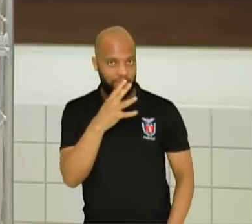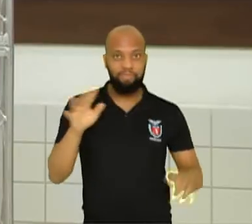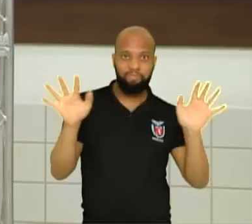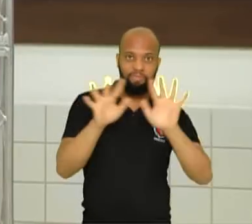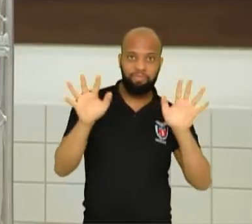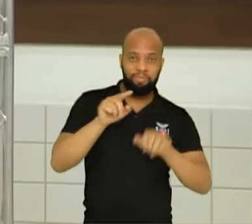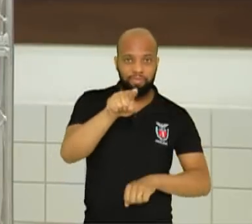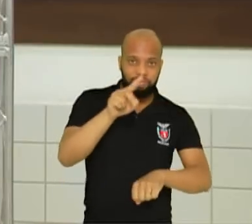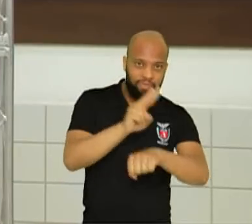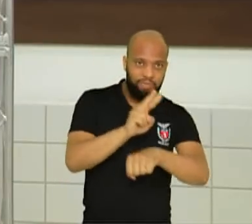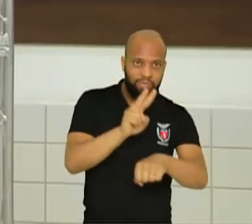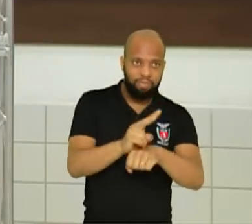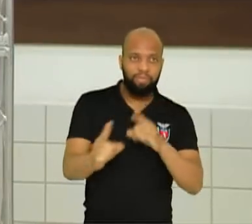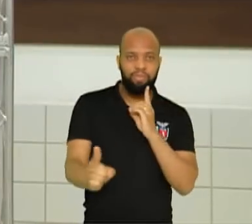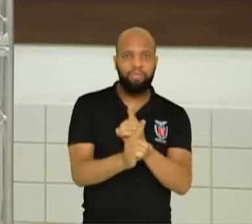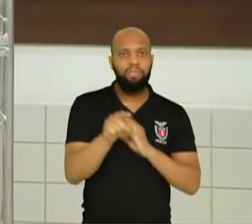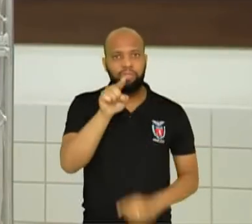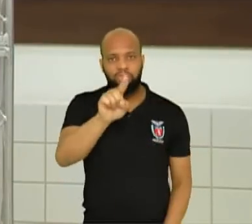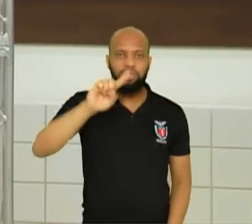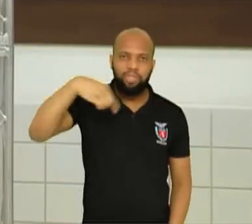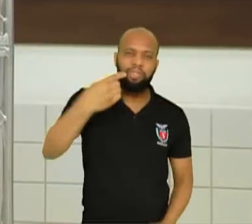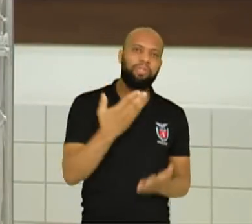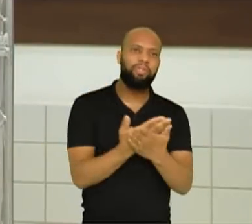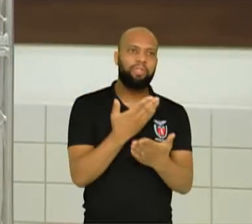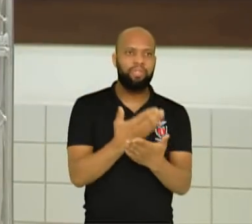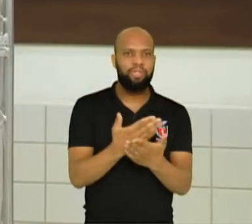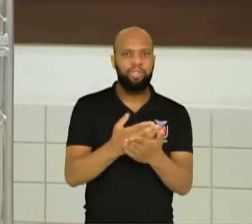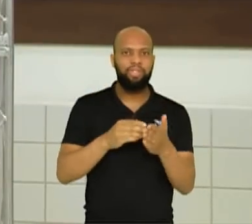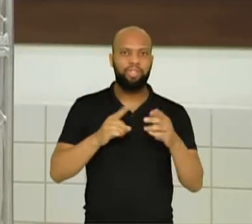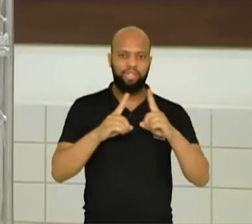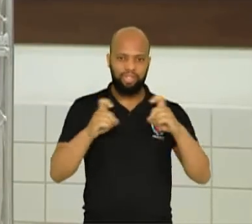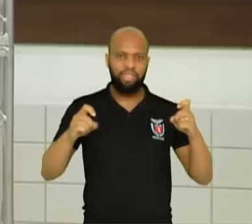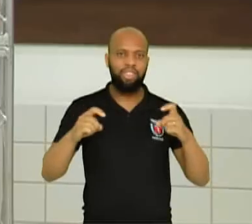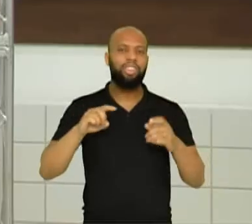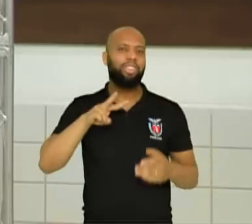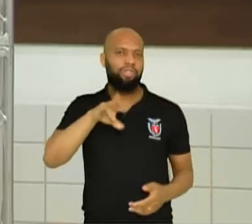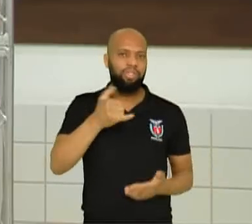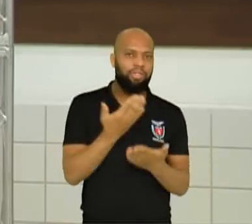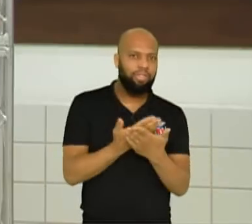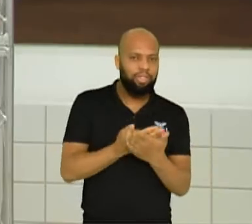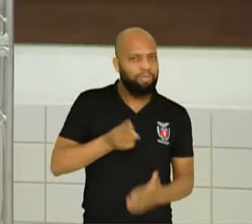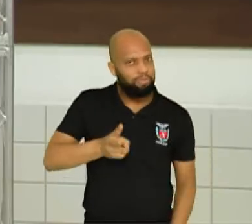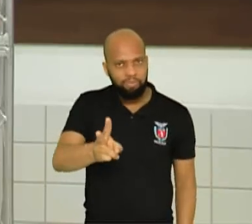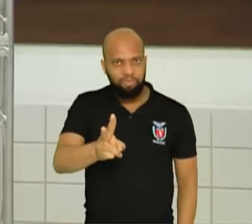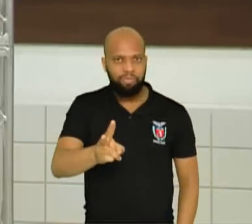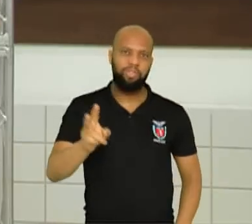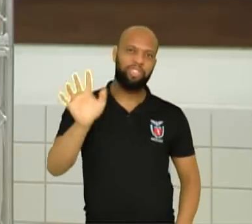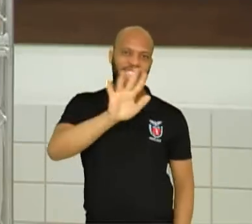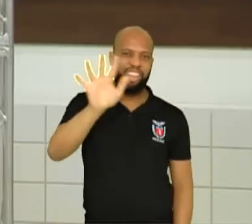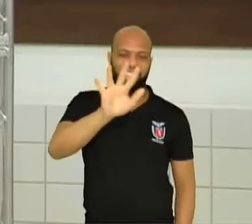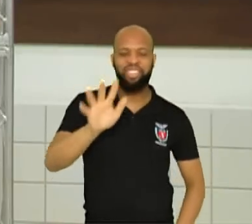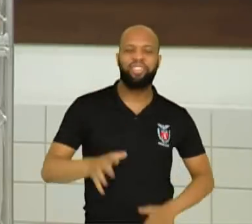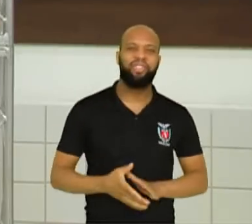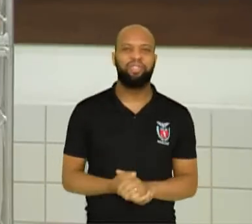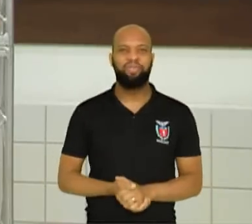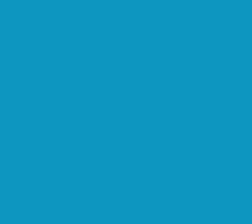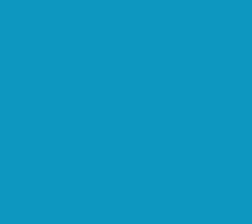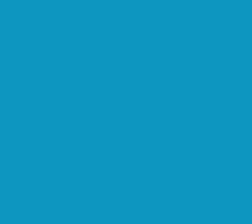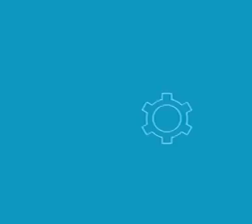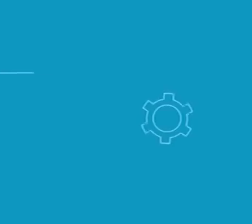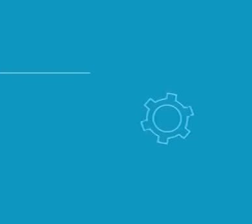care, se cuidem e a gente se encontra na próxima aula de ciências que a gente vai continuar falando sobre esses organismos. Até mais!